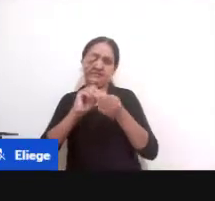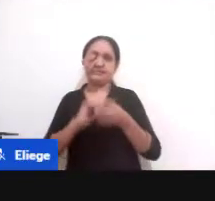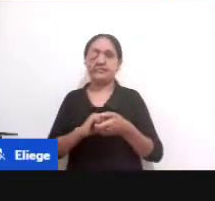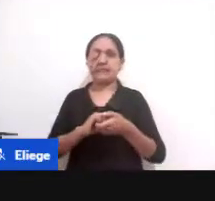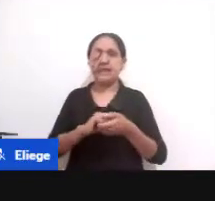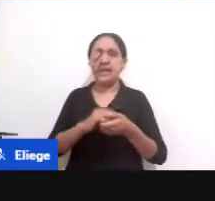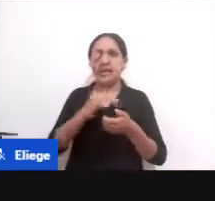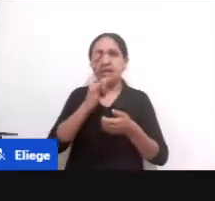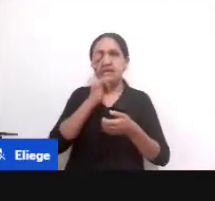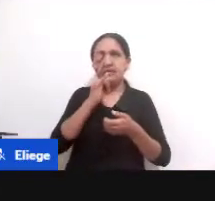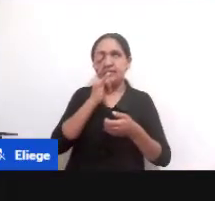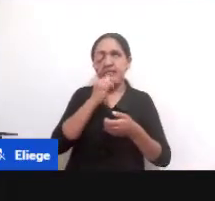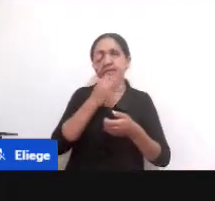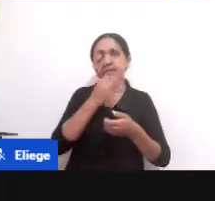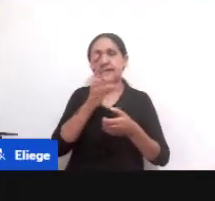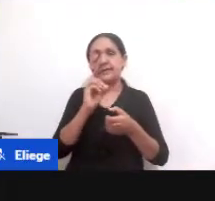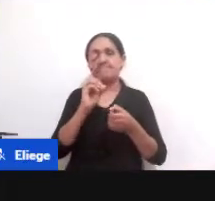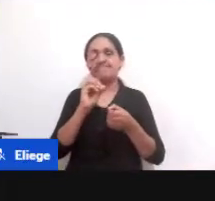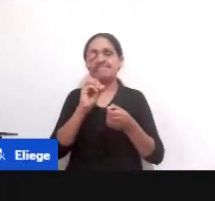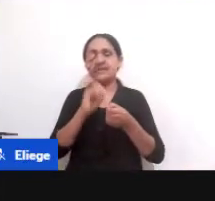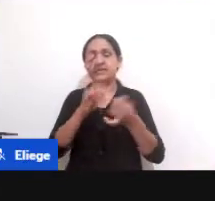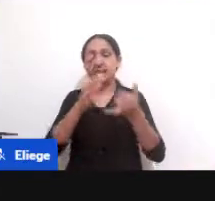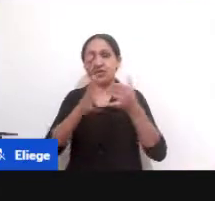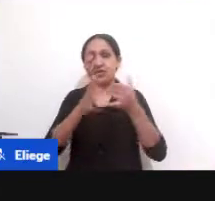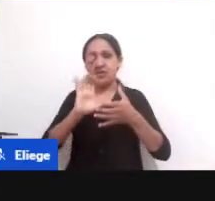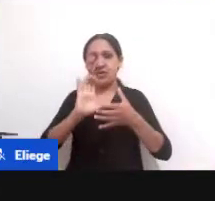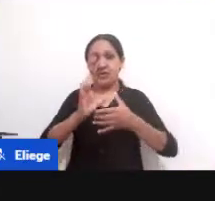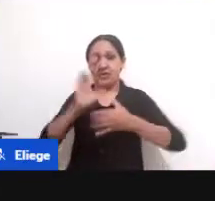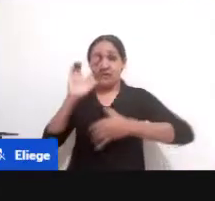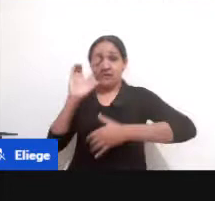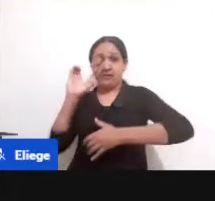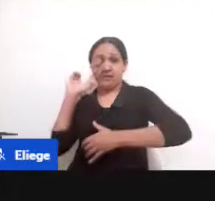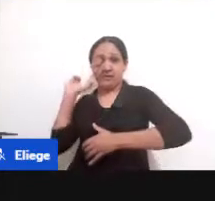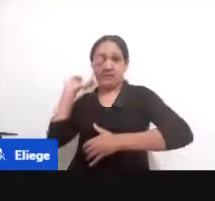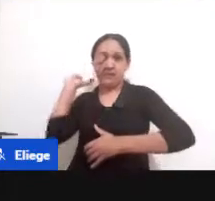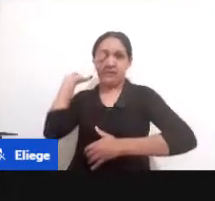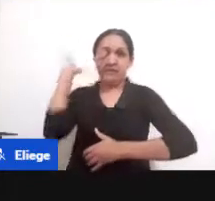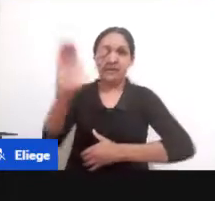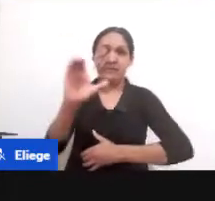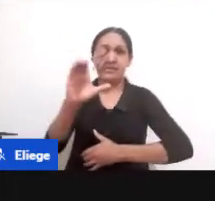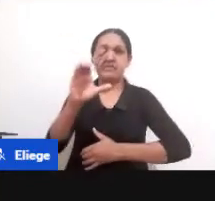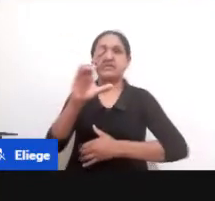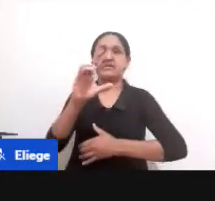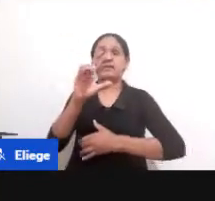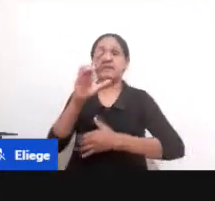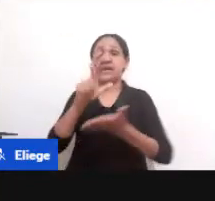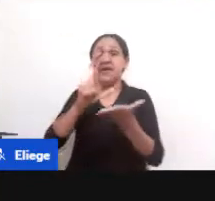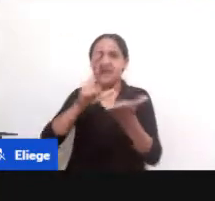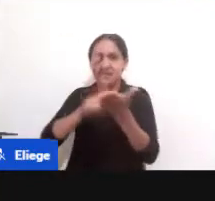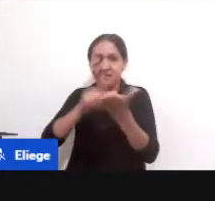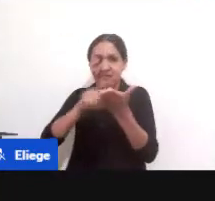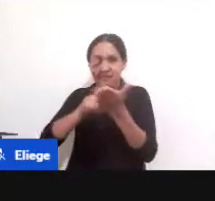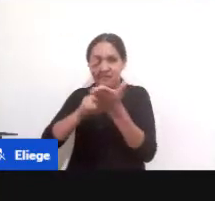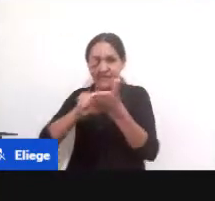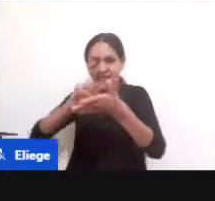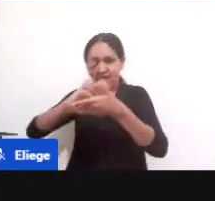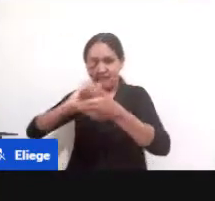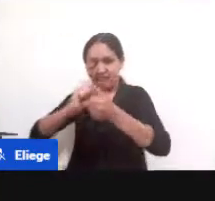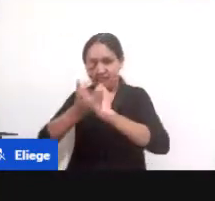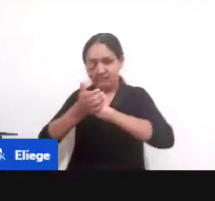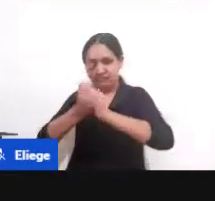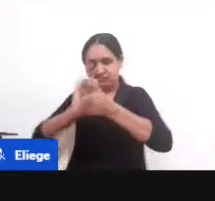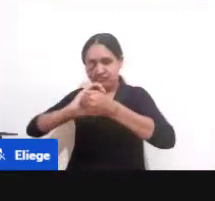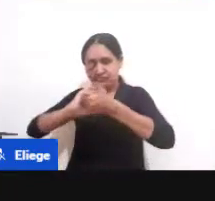trabalhar arremesso com bolas. Eu posso fazer bolinhas de papel, pegar um monte de jornal e cada criança vai ter sua bolinha de papel. Ou eu